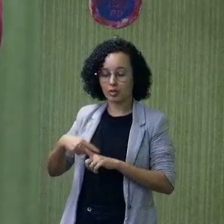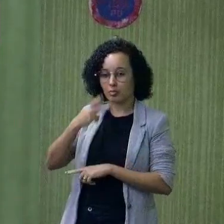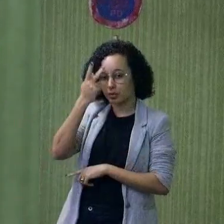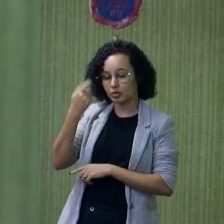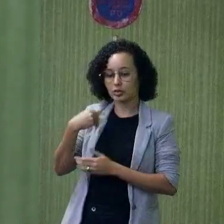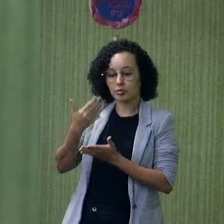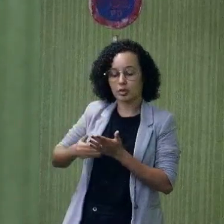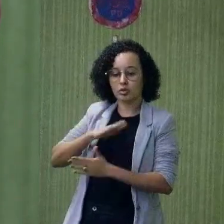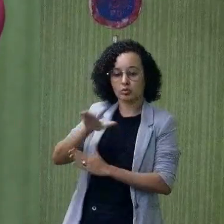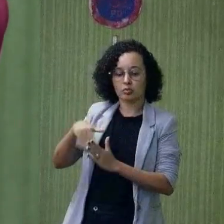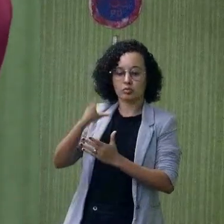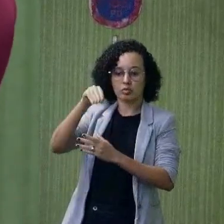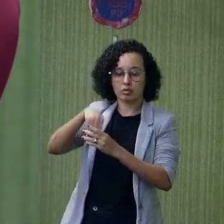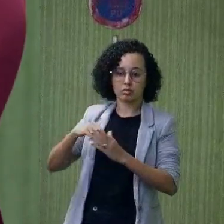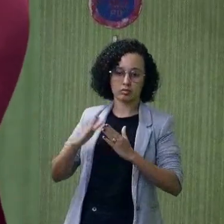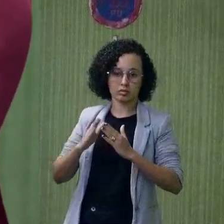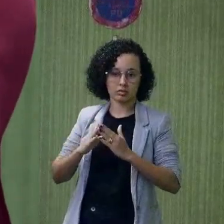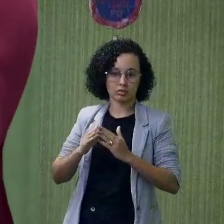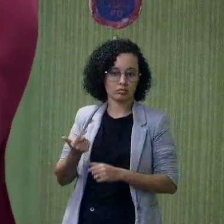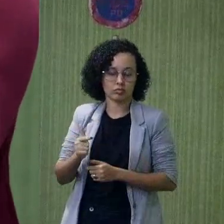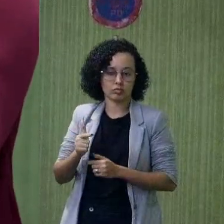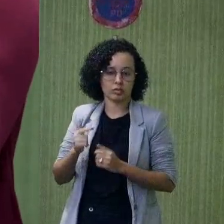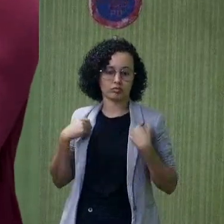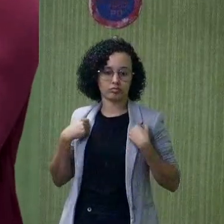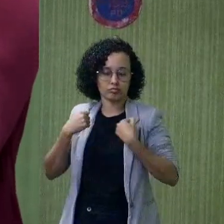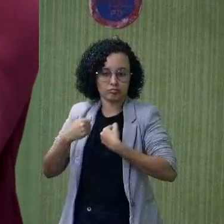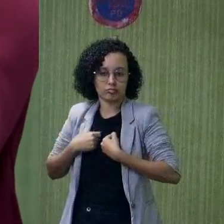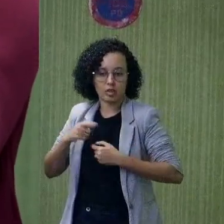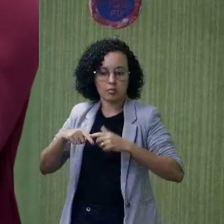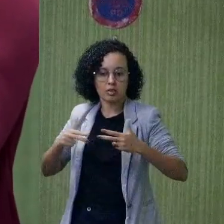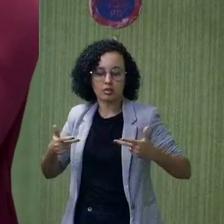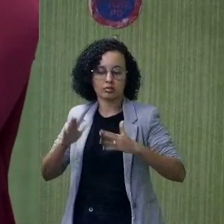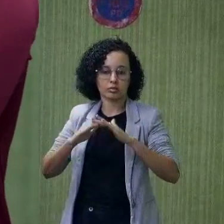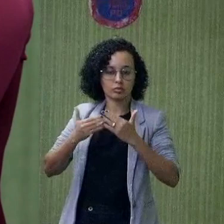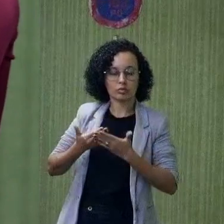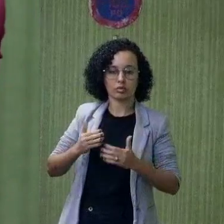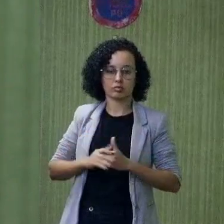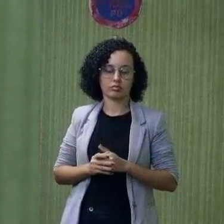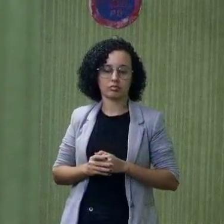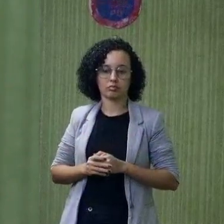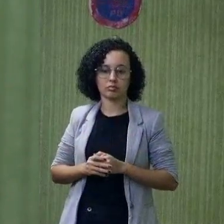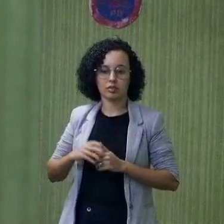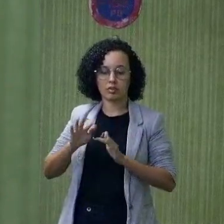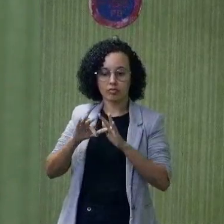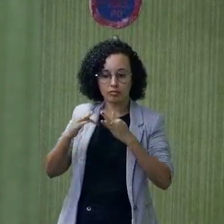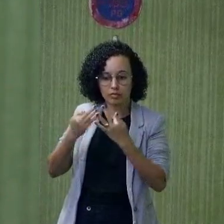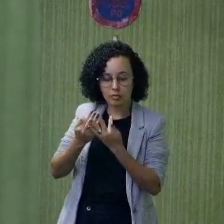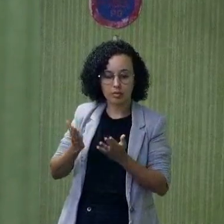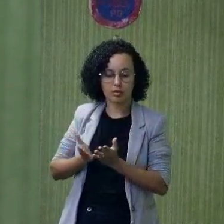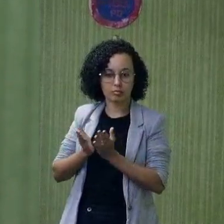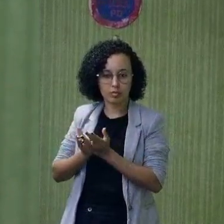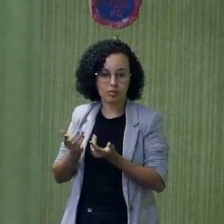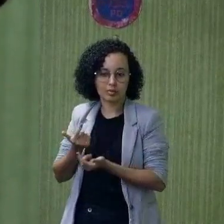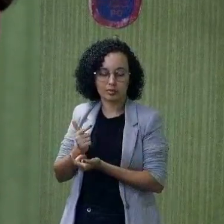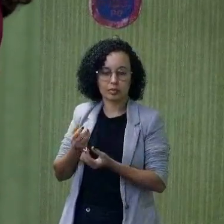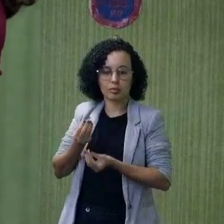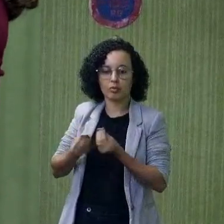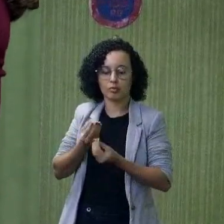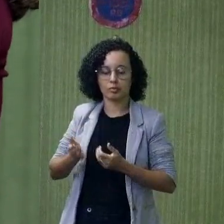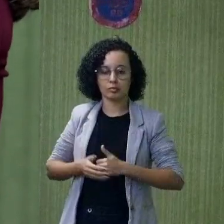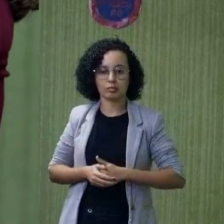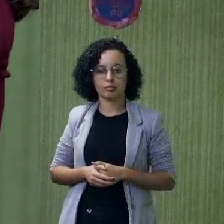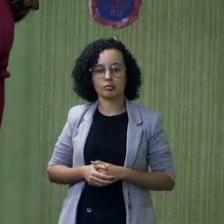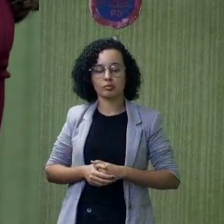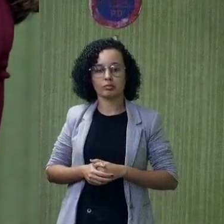não tinha o material escolar e a maioria eram famílias vulneráveis e precisavam disso quando a escola então chamasse fizemos